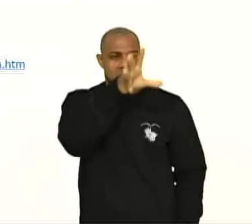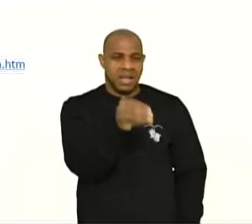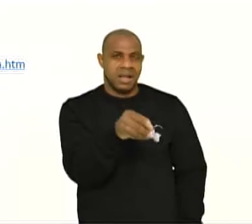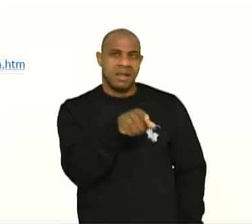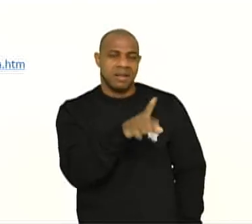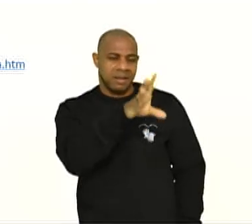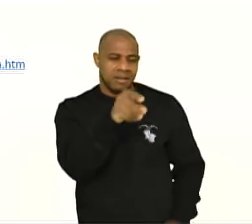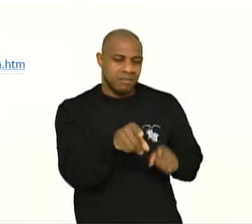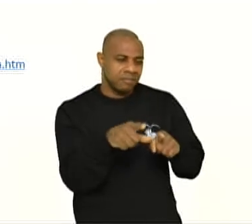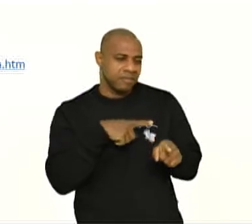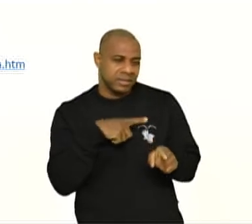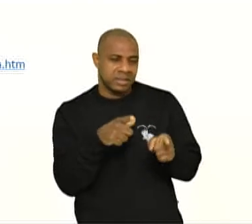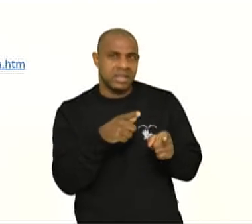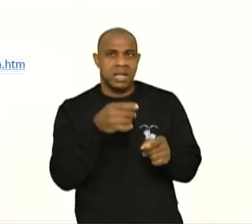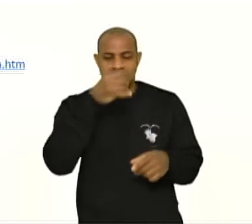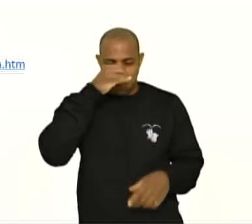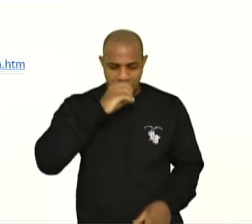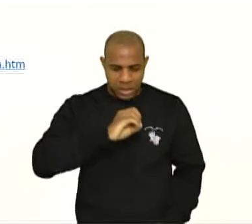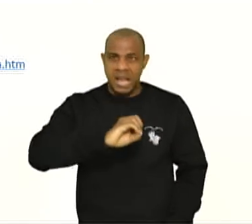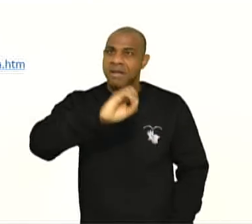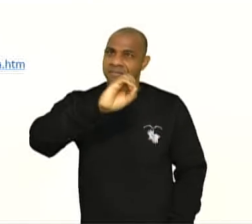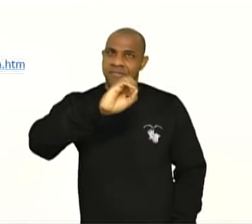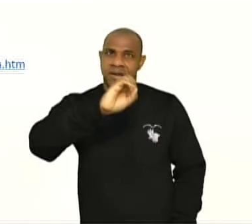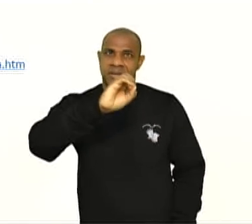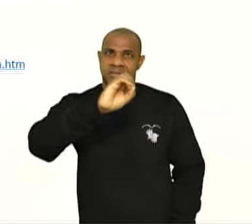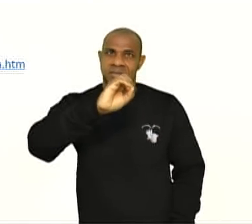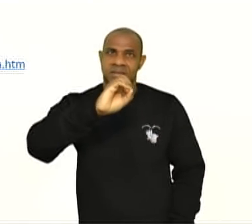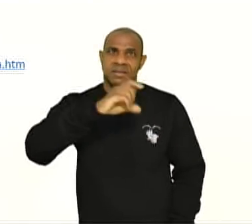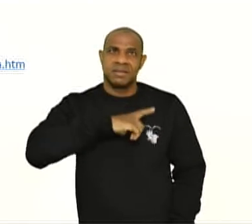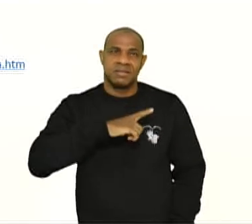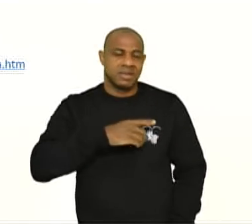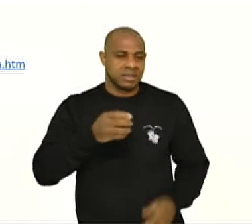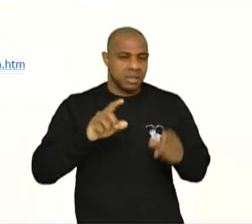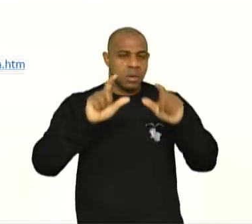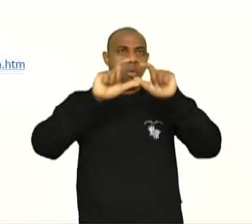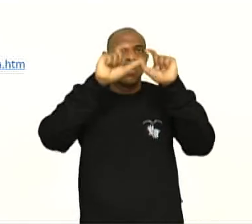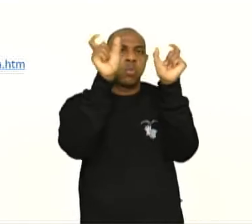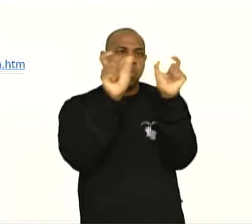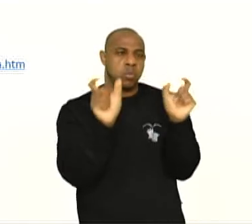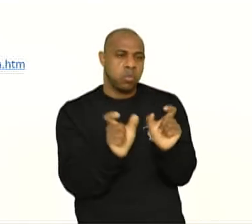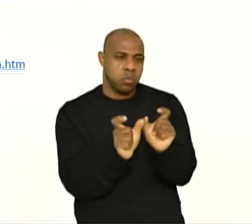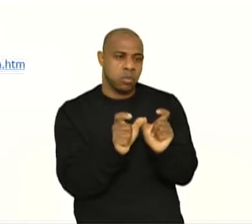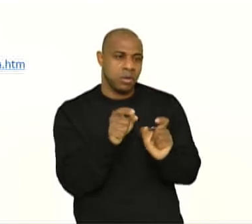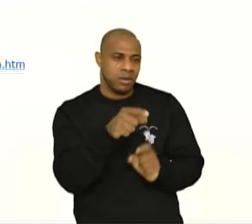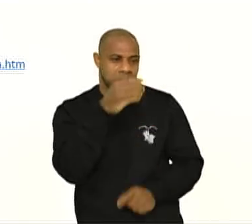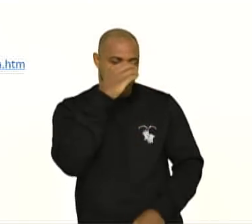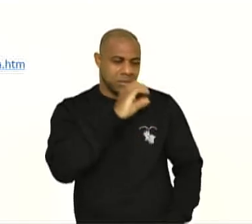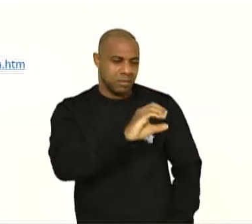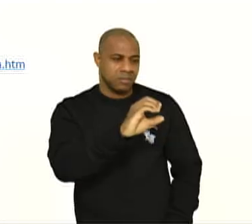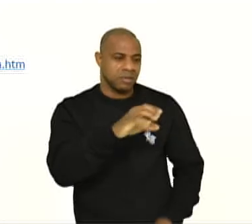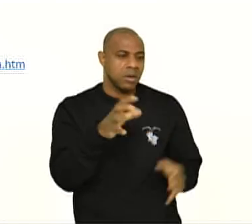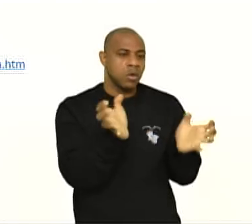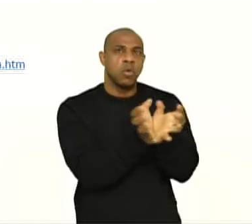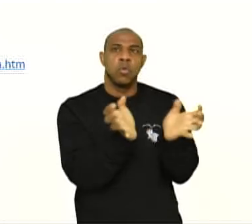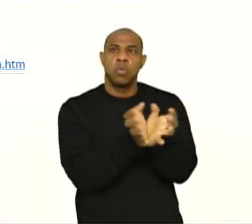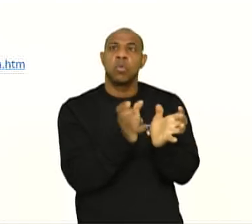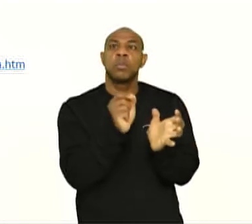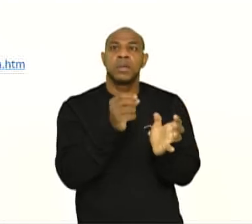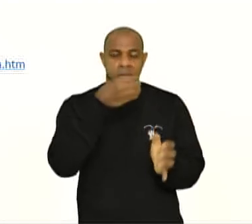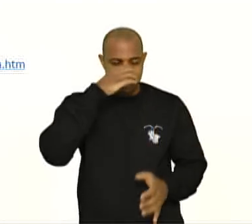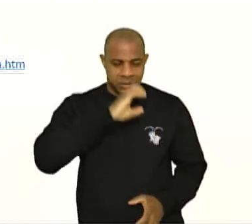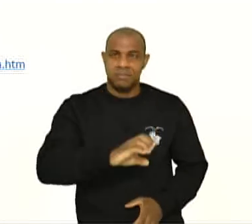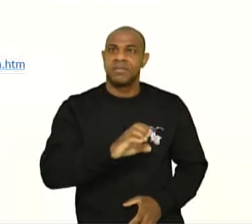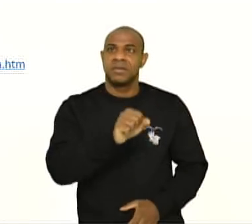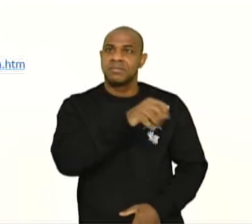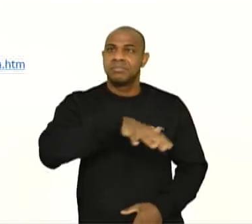exemplo, né? Você vai ter lá os elefantes, você vai ter o indivíduo, o organismo, o elefante e vai ter a população de elefantes que vai estar naquele